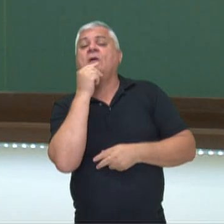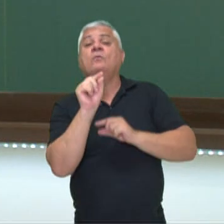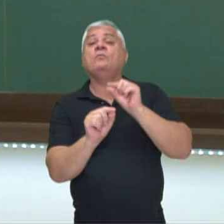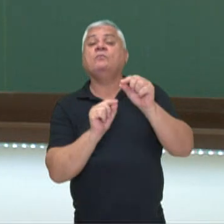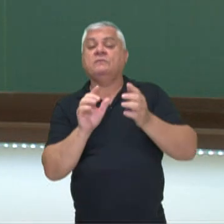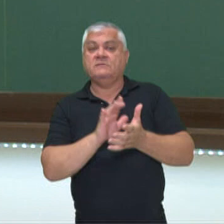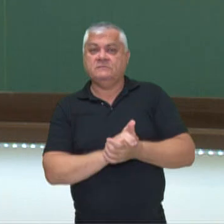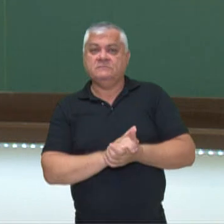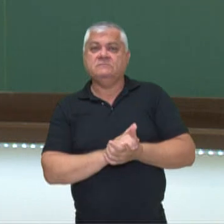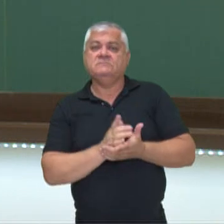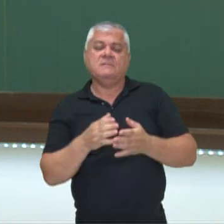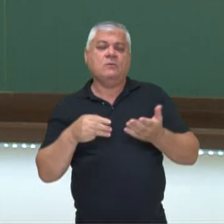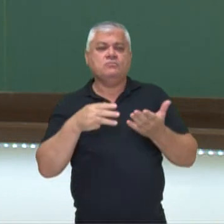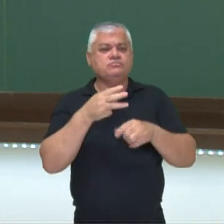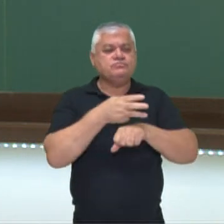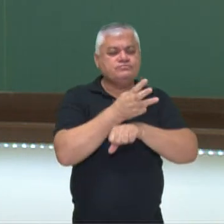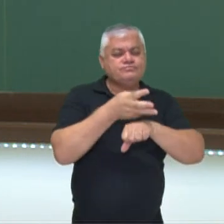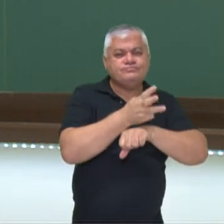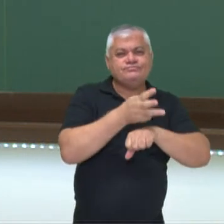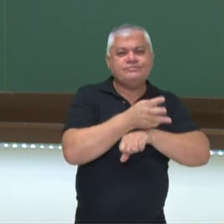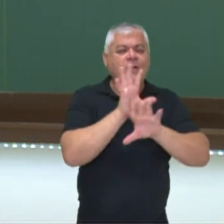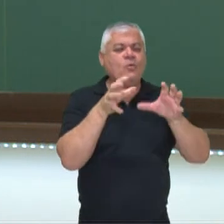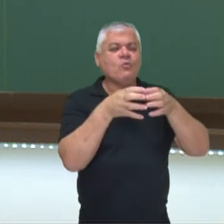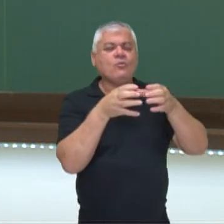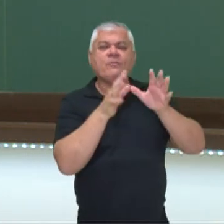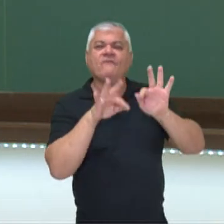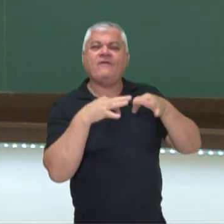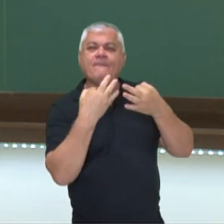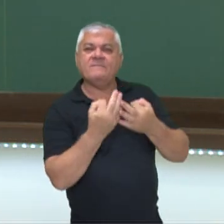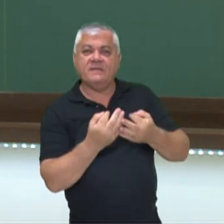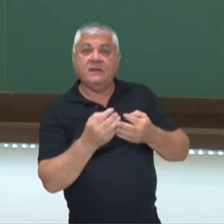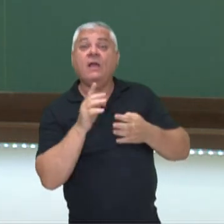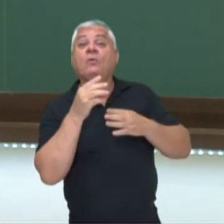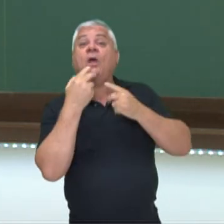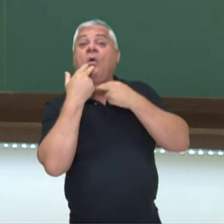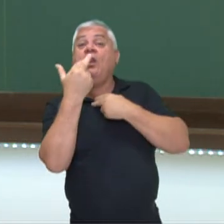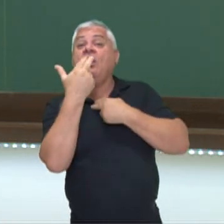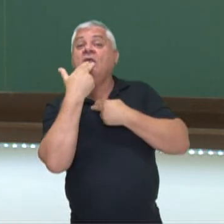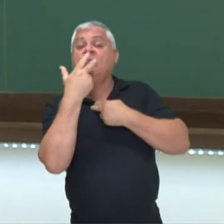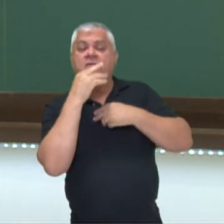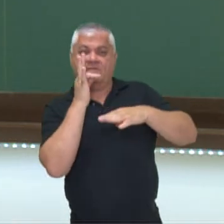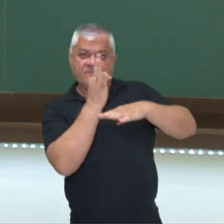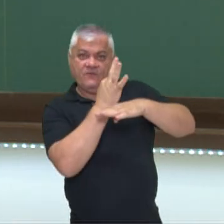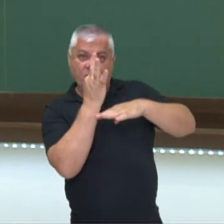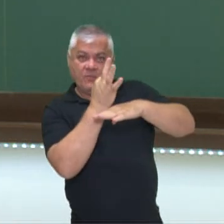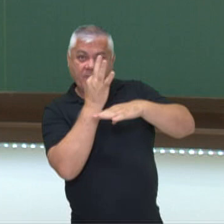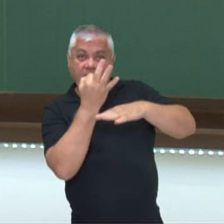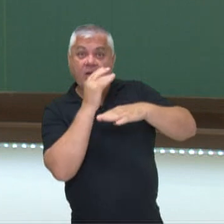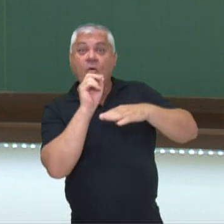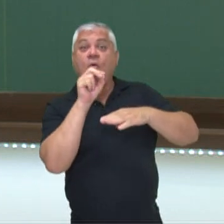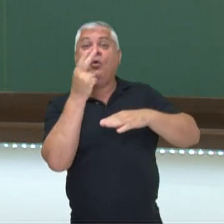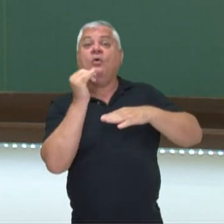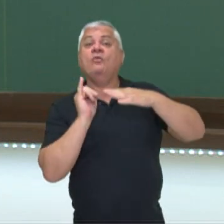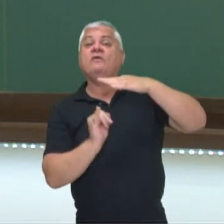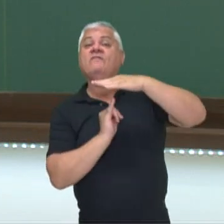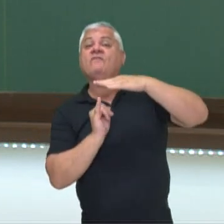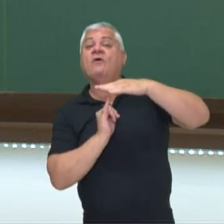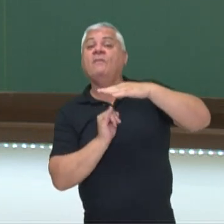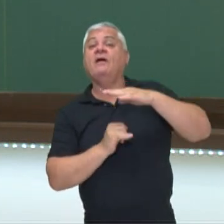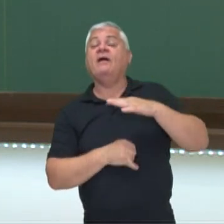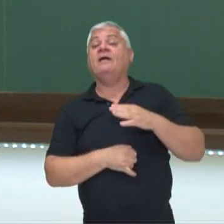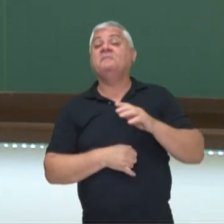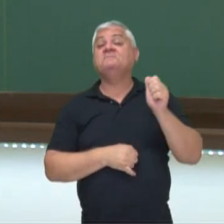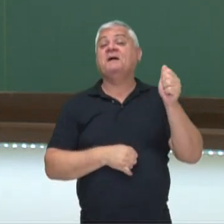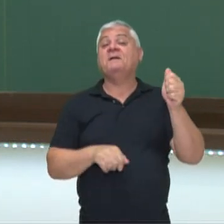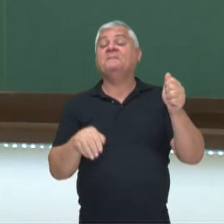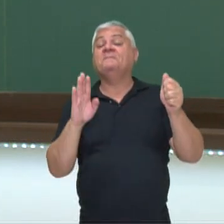por exemplo, via WhatsApp com seus parentes, aquele grupo da família, você utiliza que tipo de linguagem? Uma linguagem formal, alternativa A,